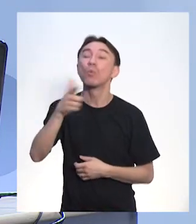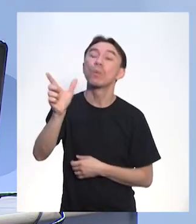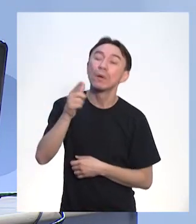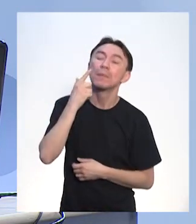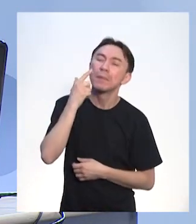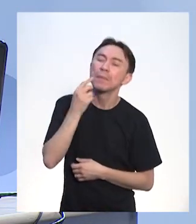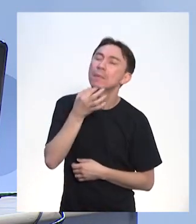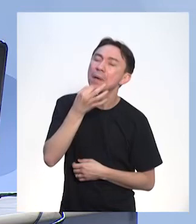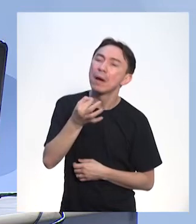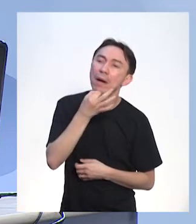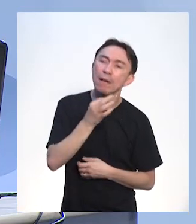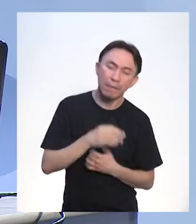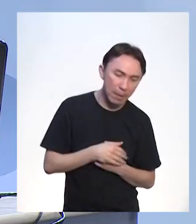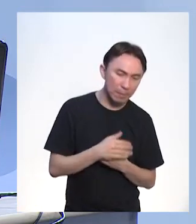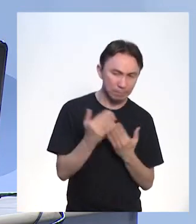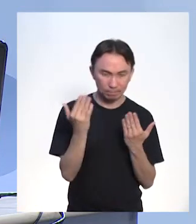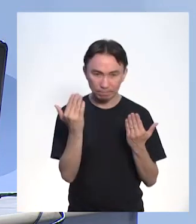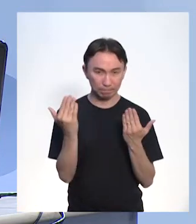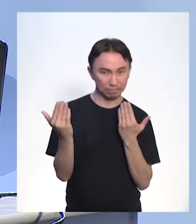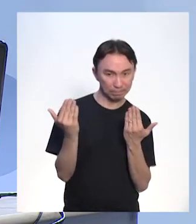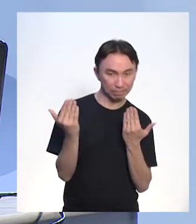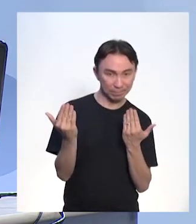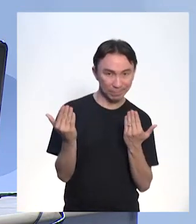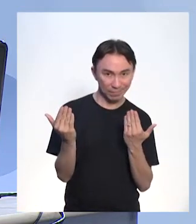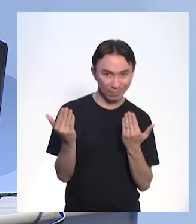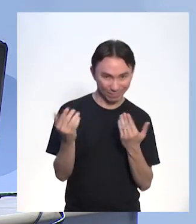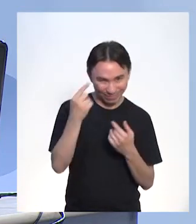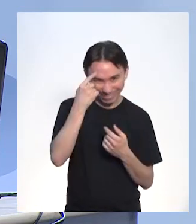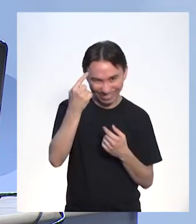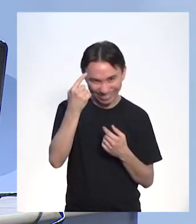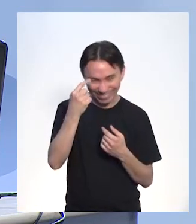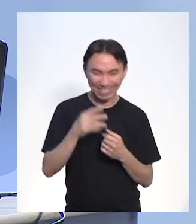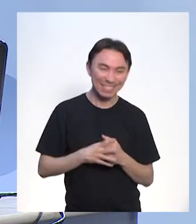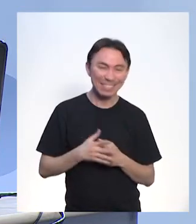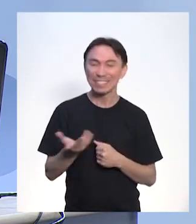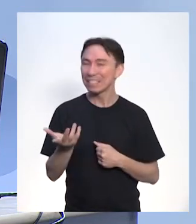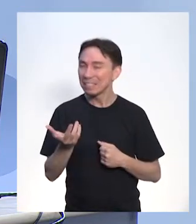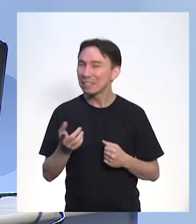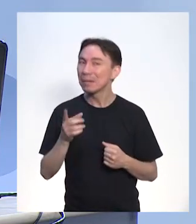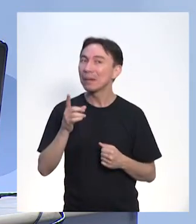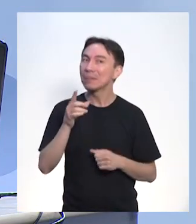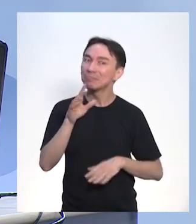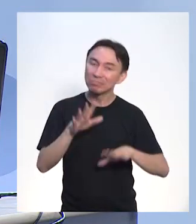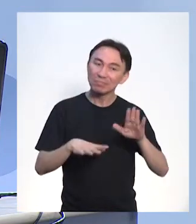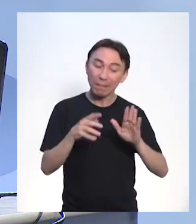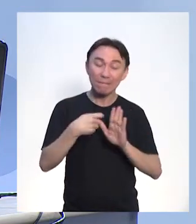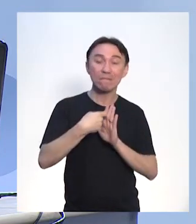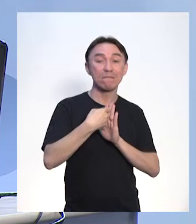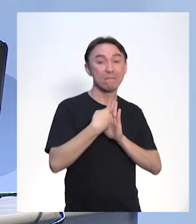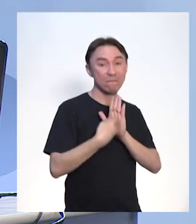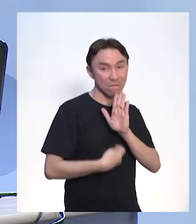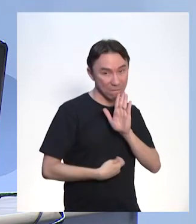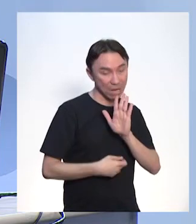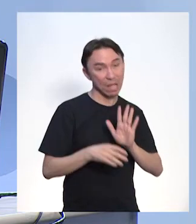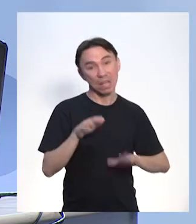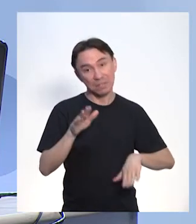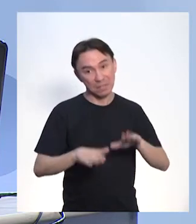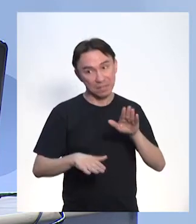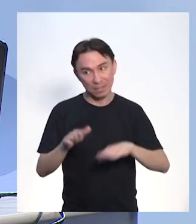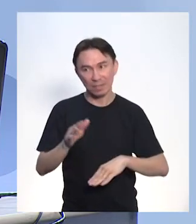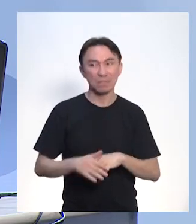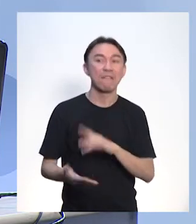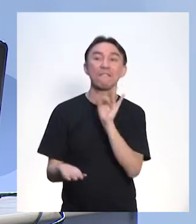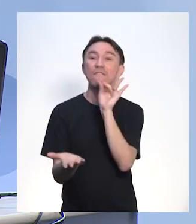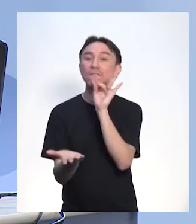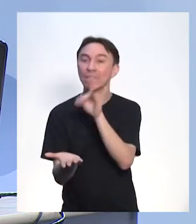também a questão perigosa do argumento, que a gente falou até na aula passada, né? Tem gente que consegue relativizar a verdade. E aí o que ela